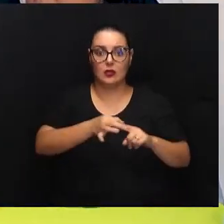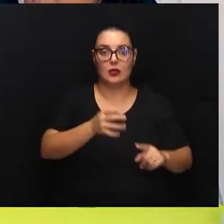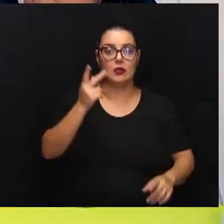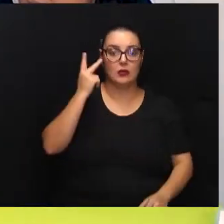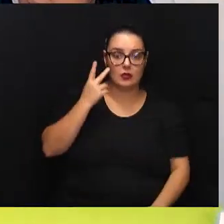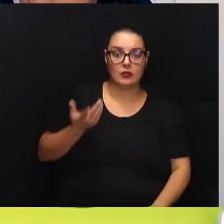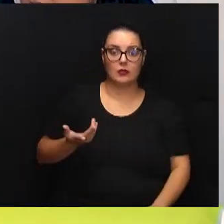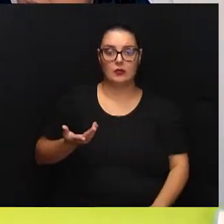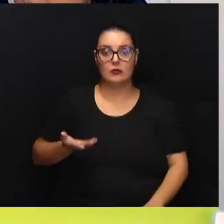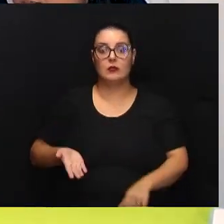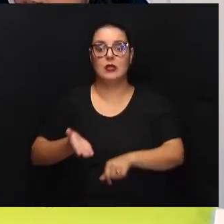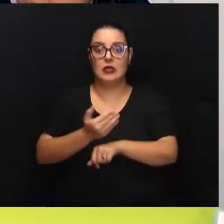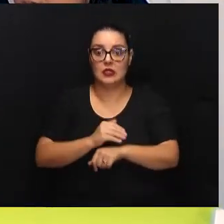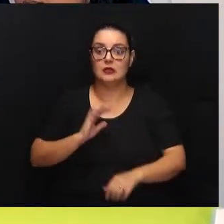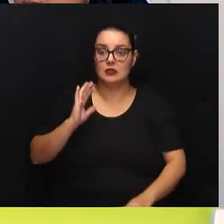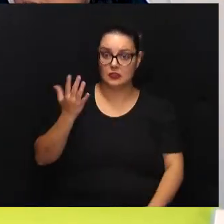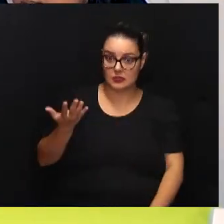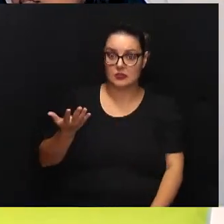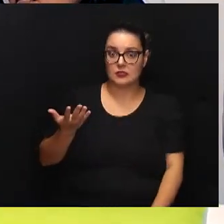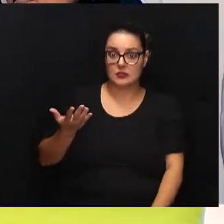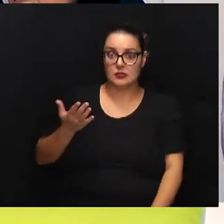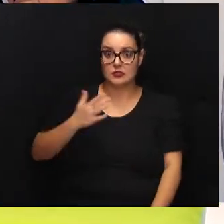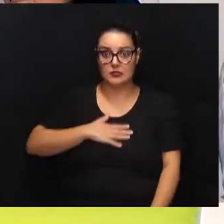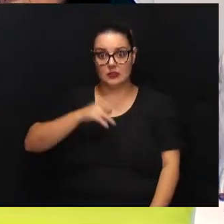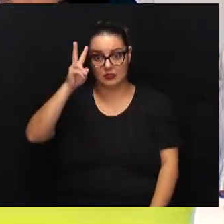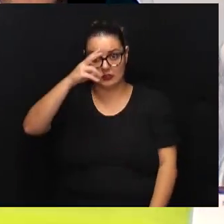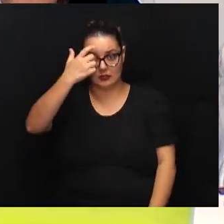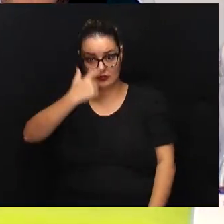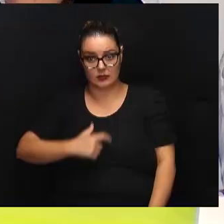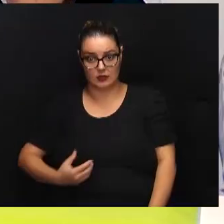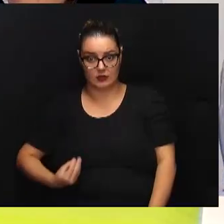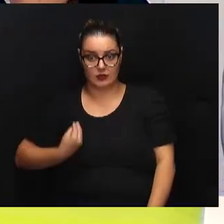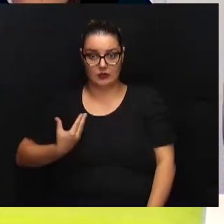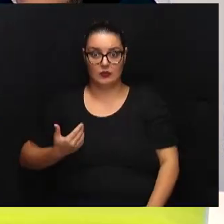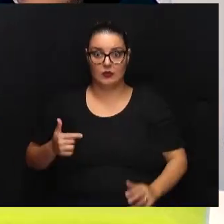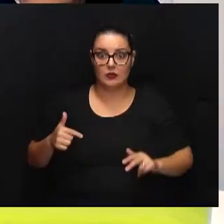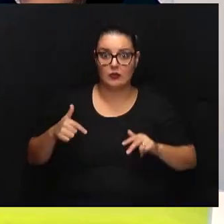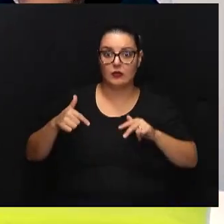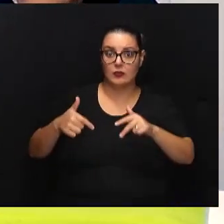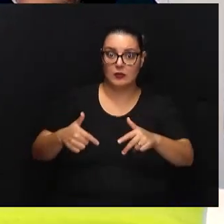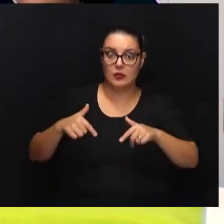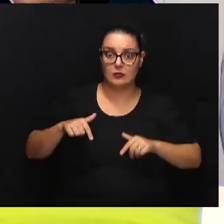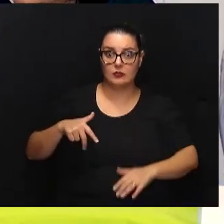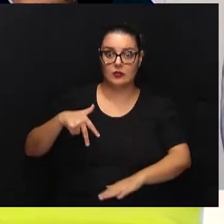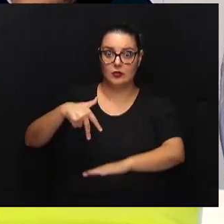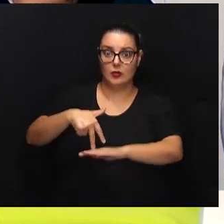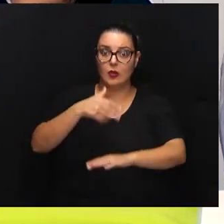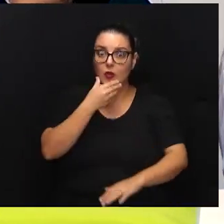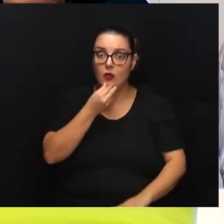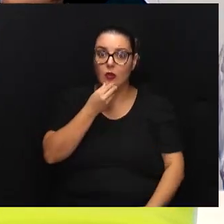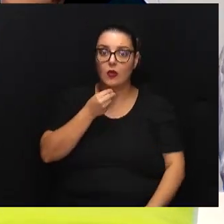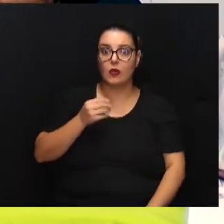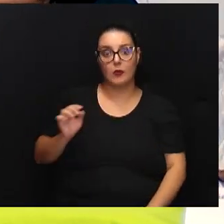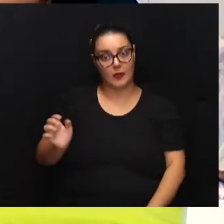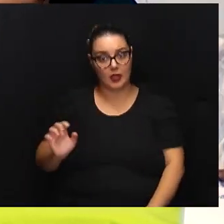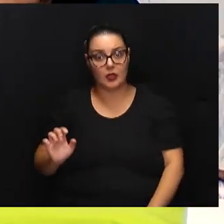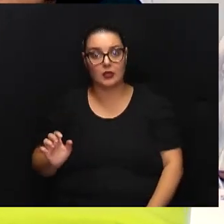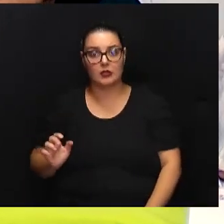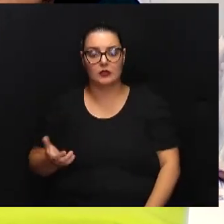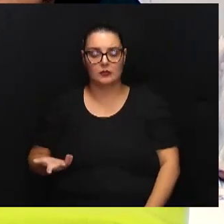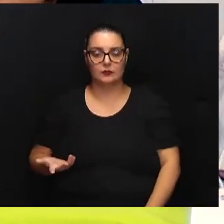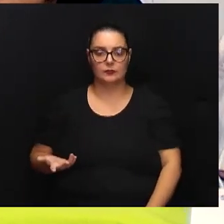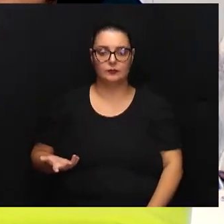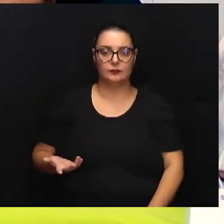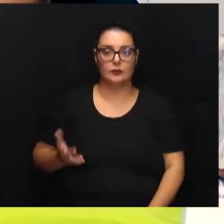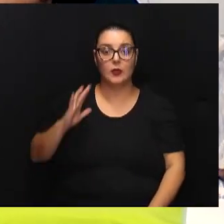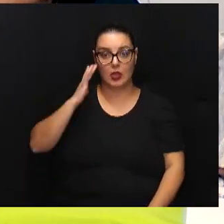minha existência no mundo se coloca como a existência de um homem homossexual, né? Acho que é importante a gente entender que as